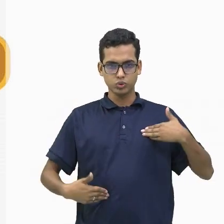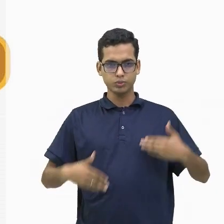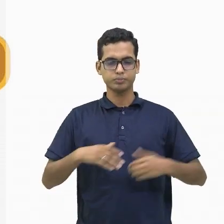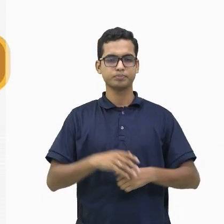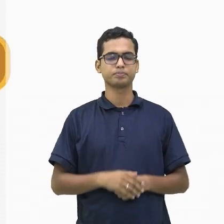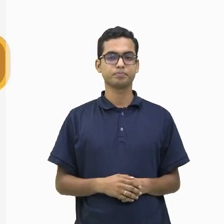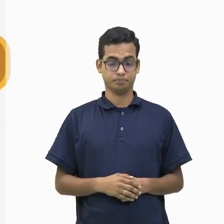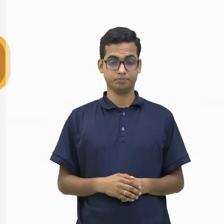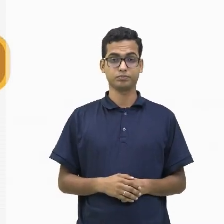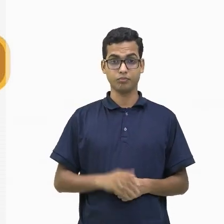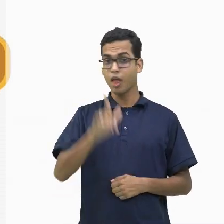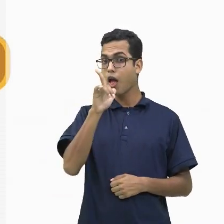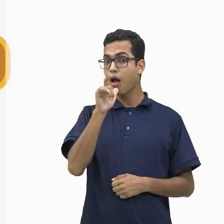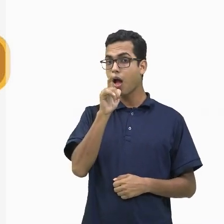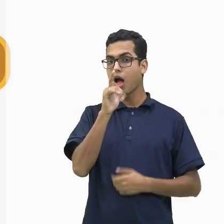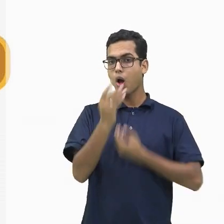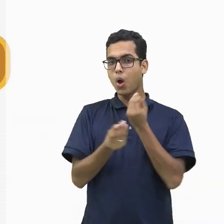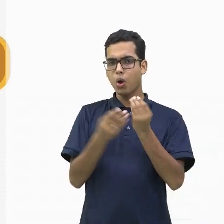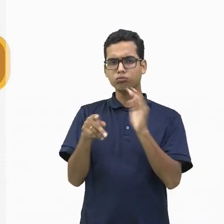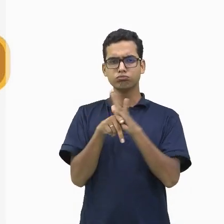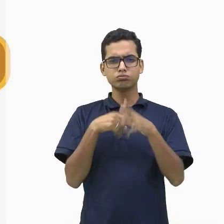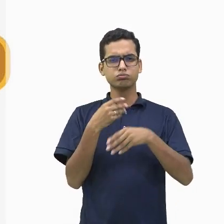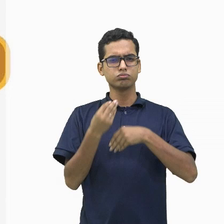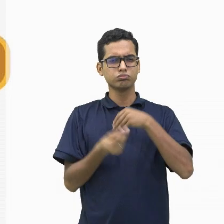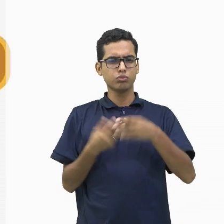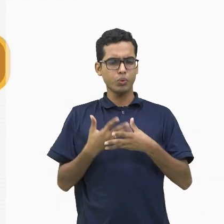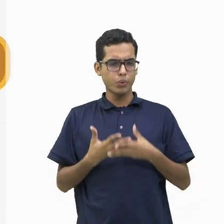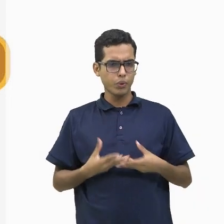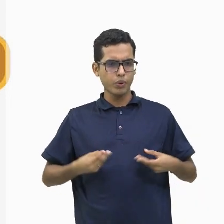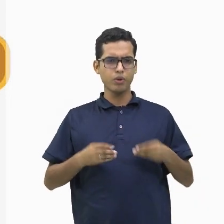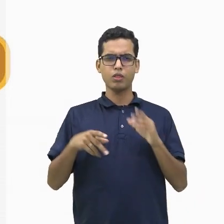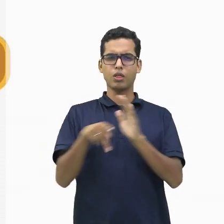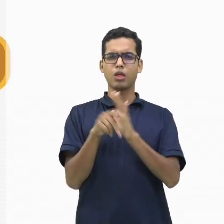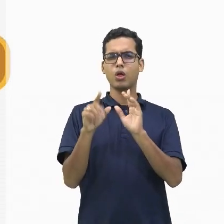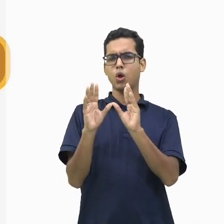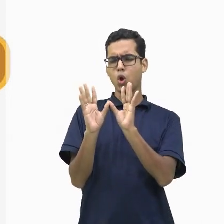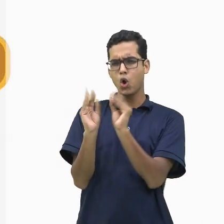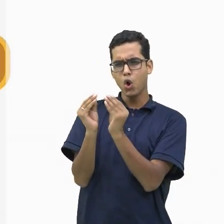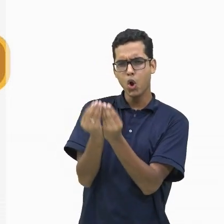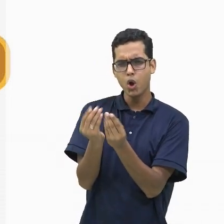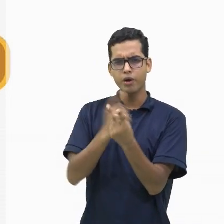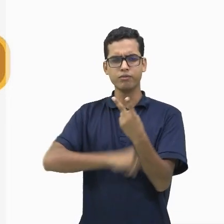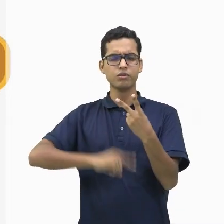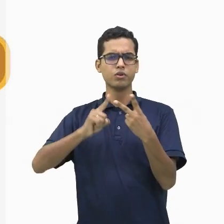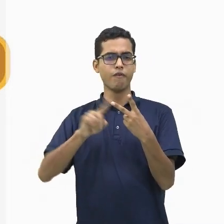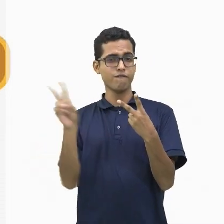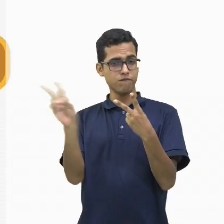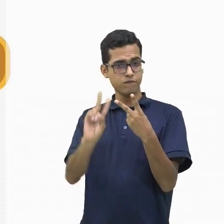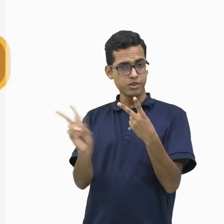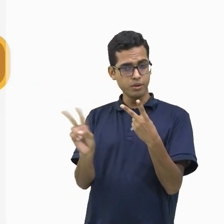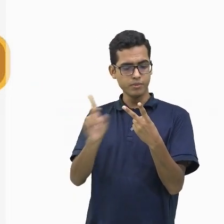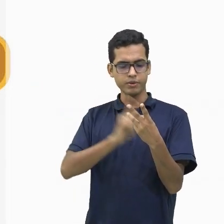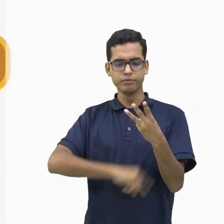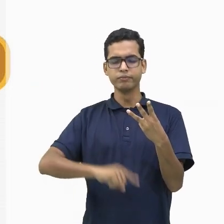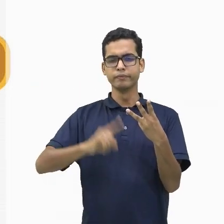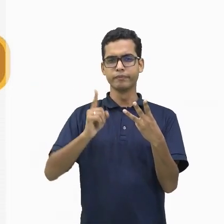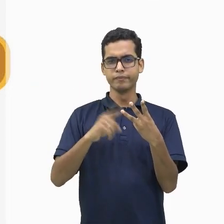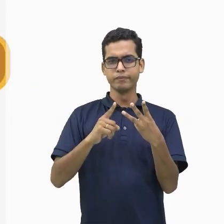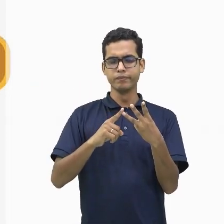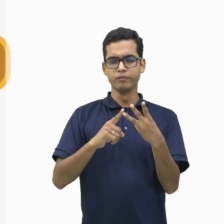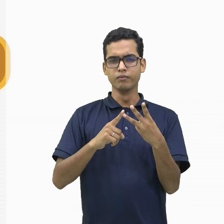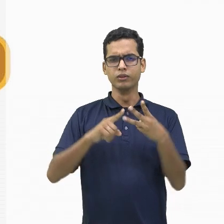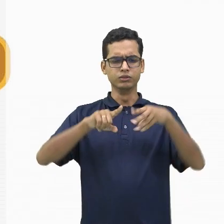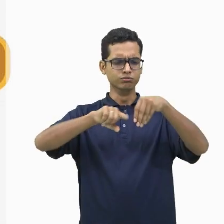vai atuar como um solvente, onde todas as substâncias, vitaminas e minerais, eles vão estar, então,